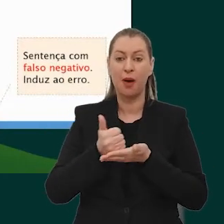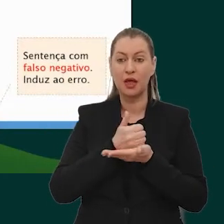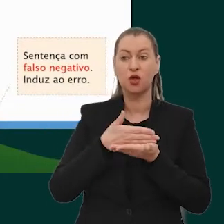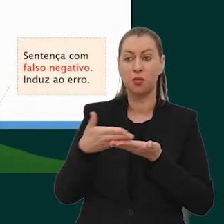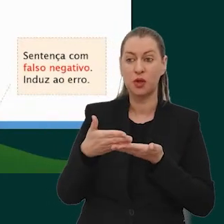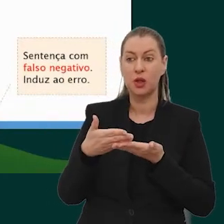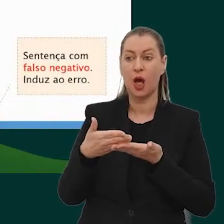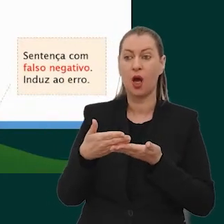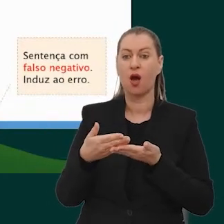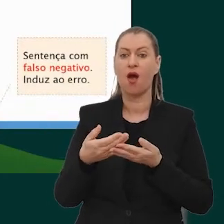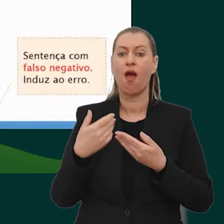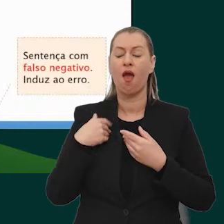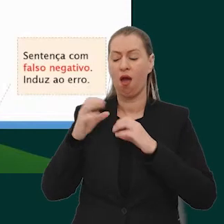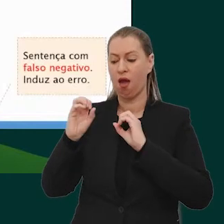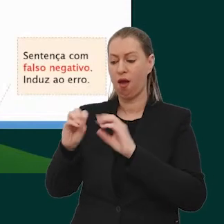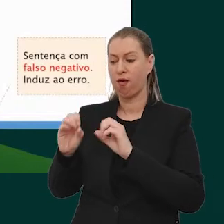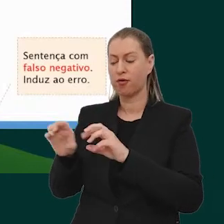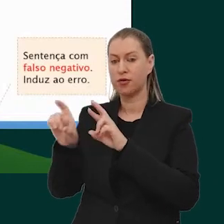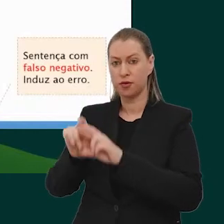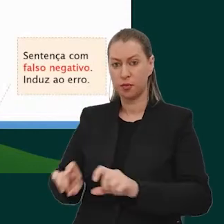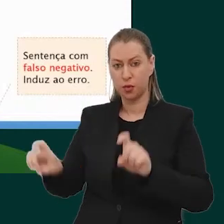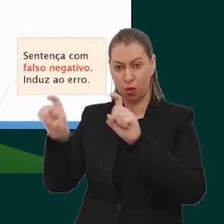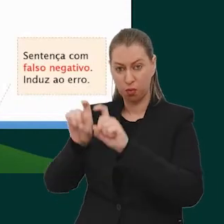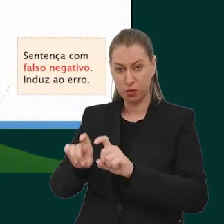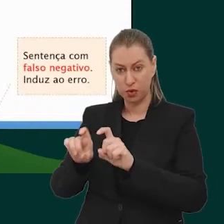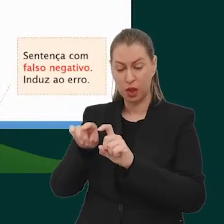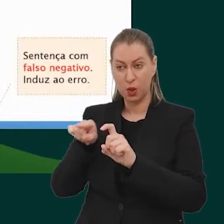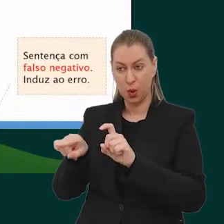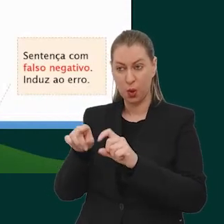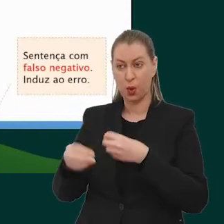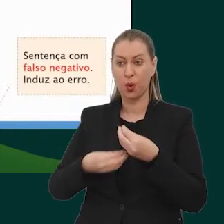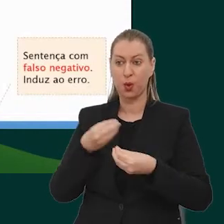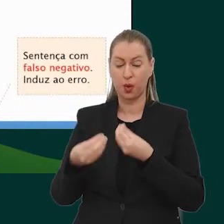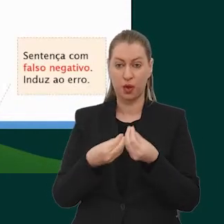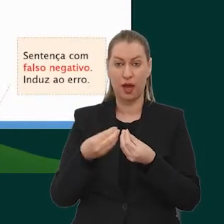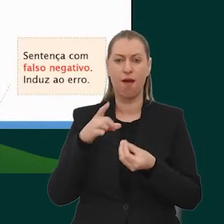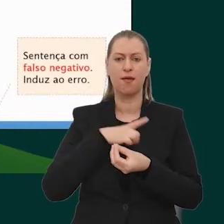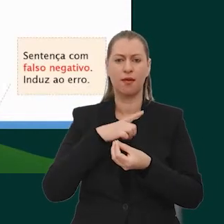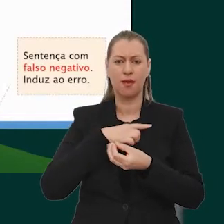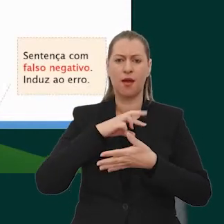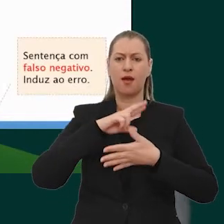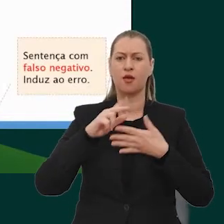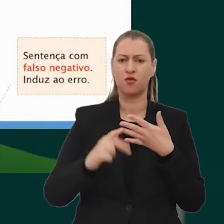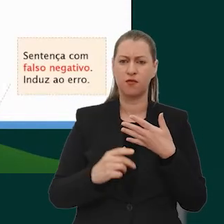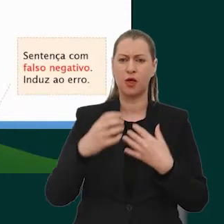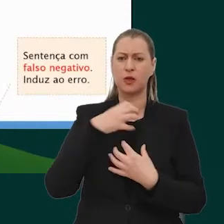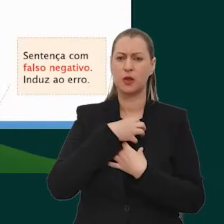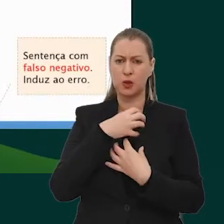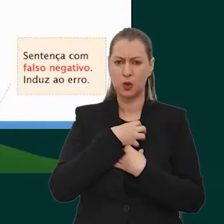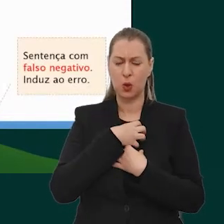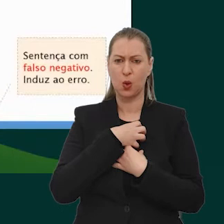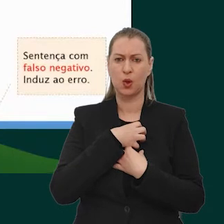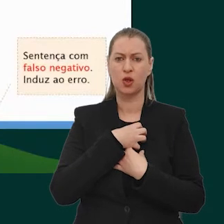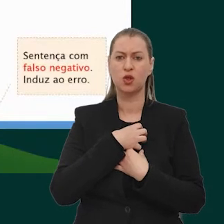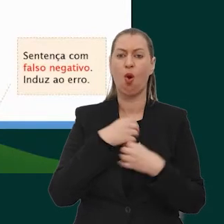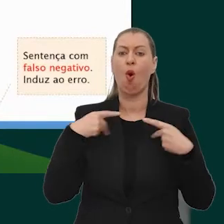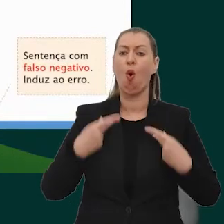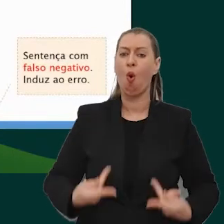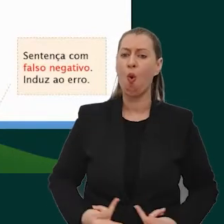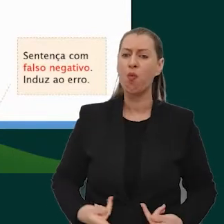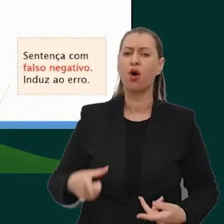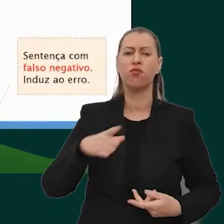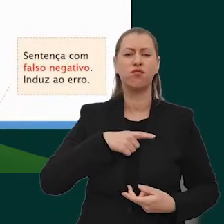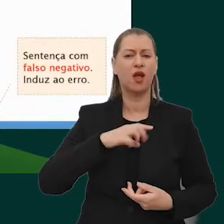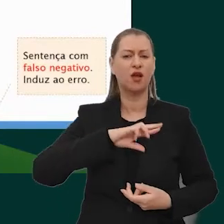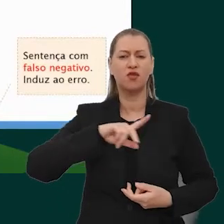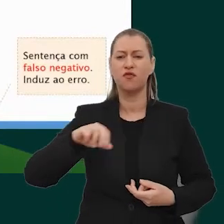que é, eu ensino para o computador, a gente tem diversos sensores, né? O ser humano tem diversas formas de